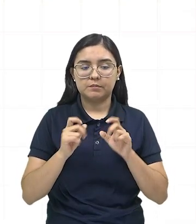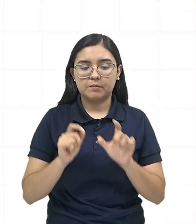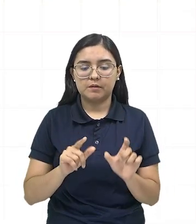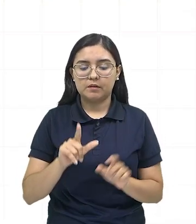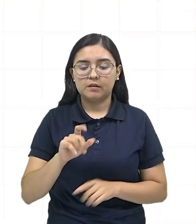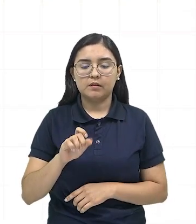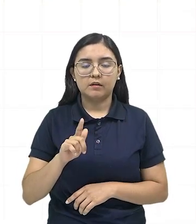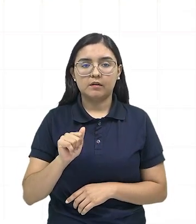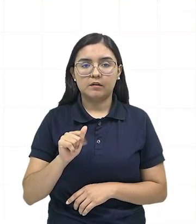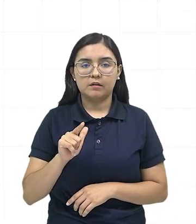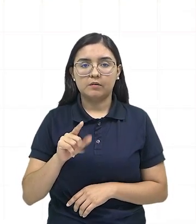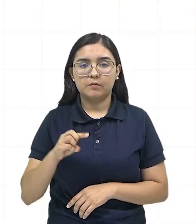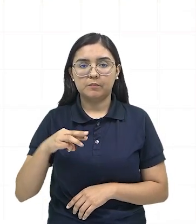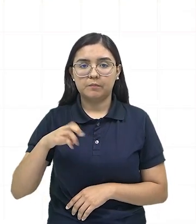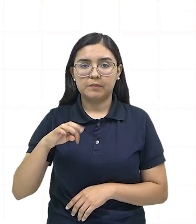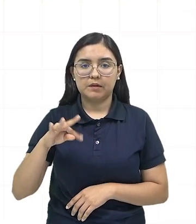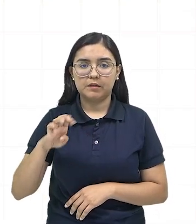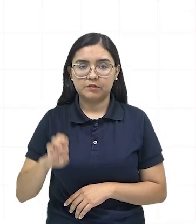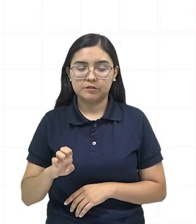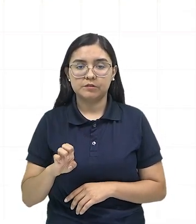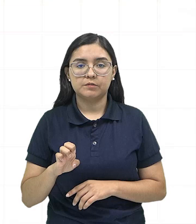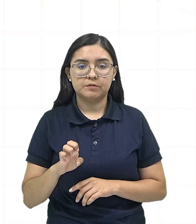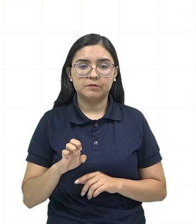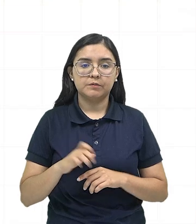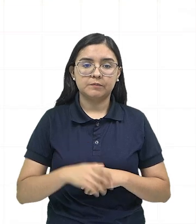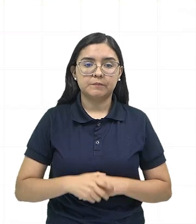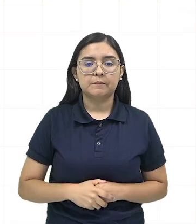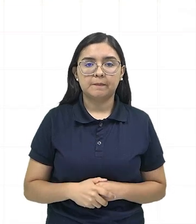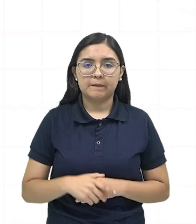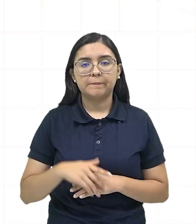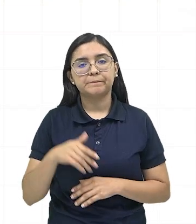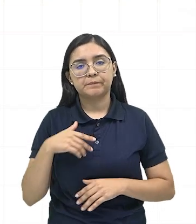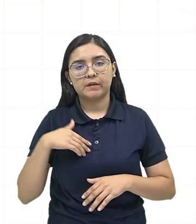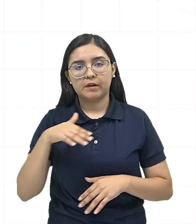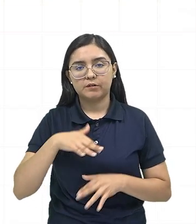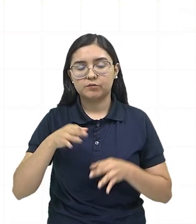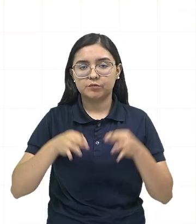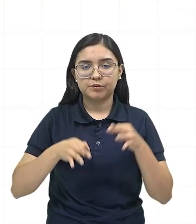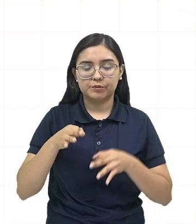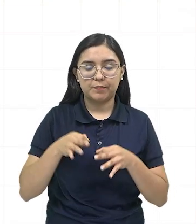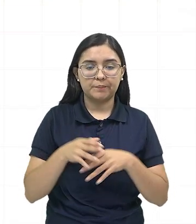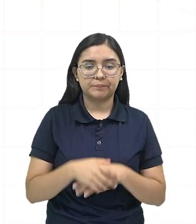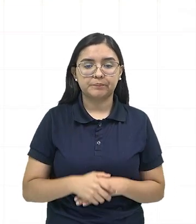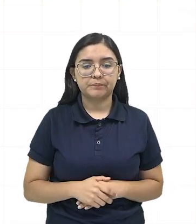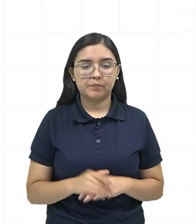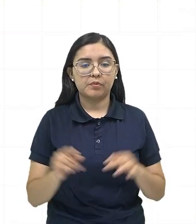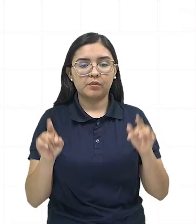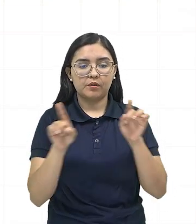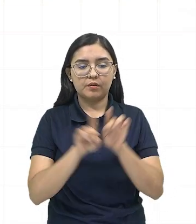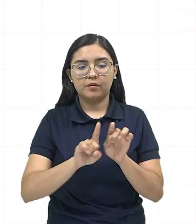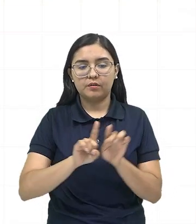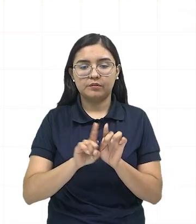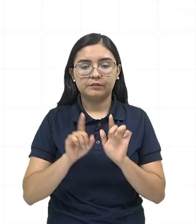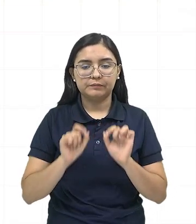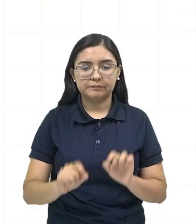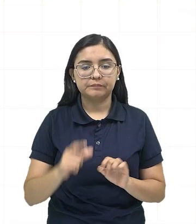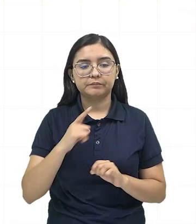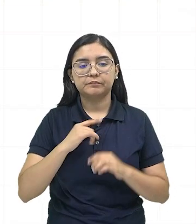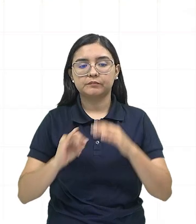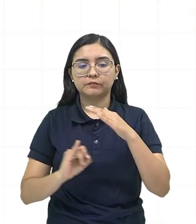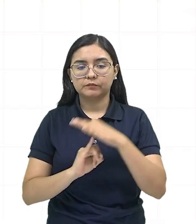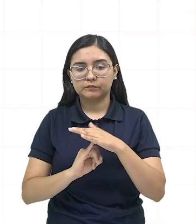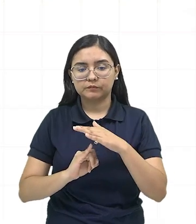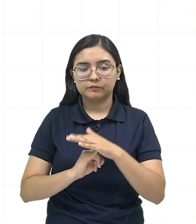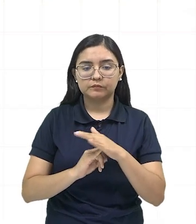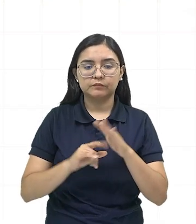legalmente refere-se à questão legal, à questão jurídica, tá bem? Ele é composto por